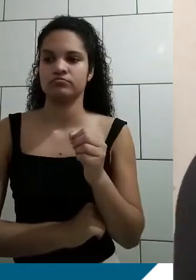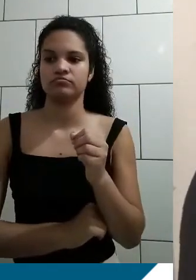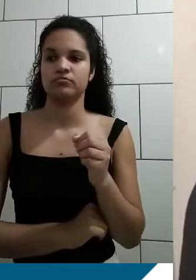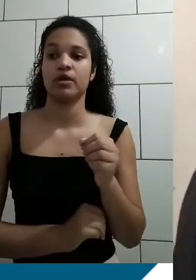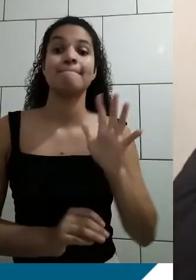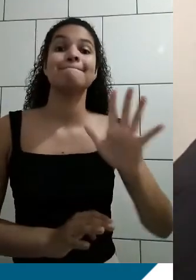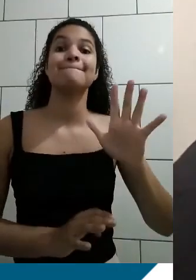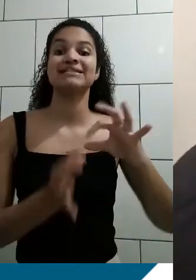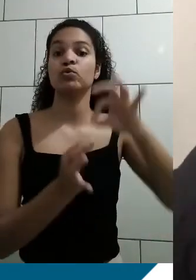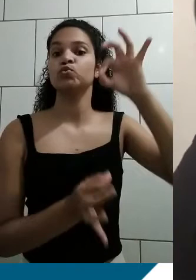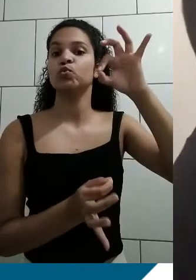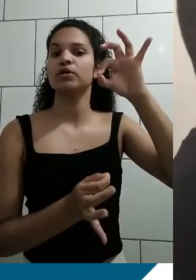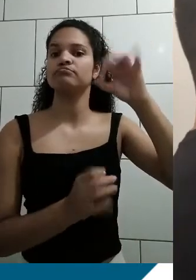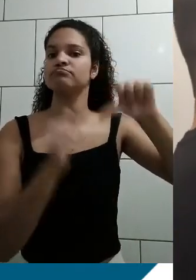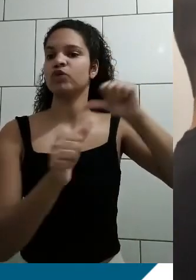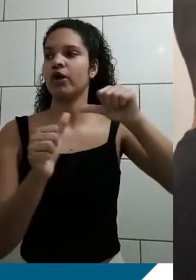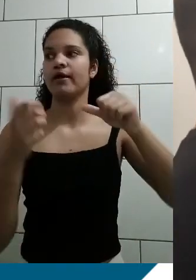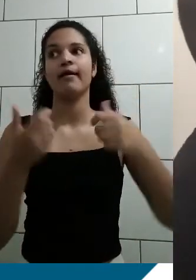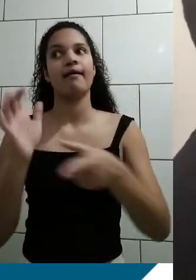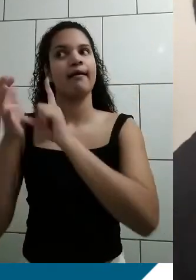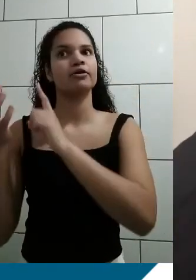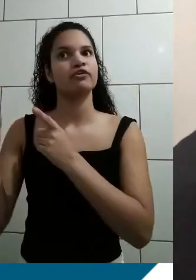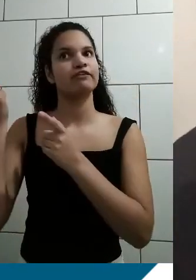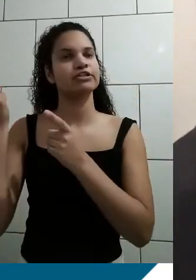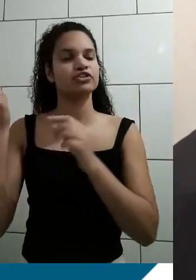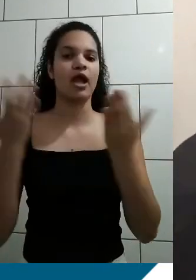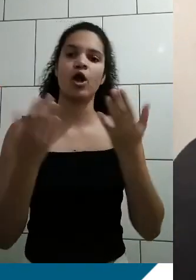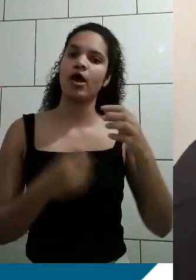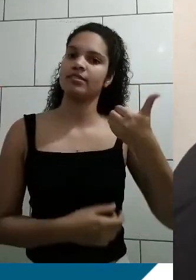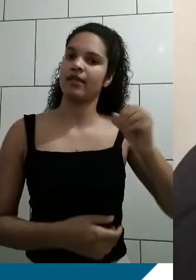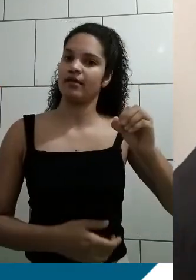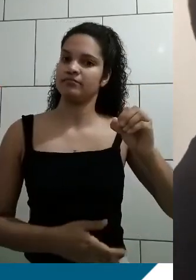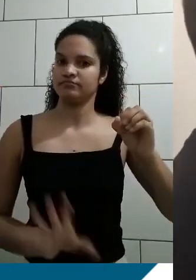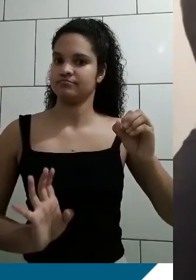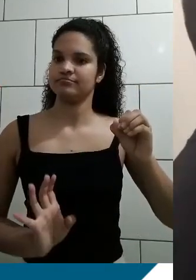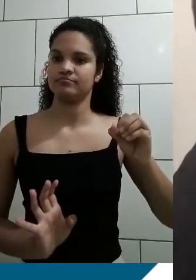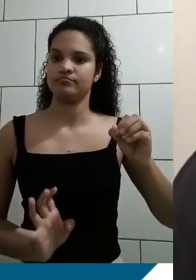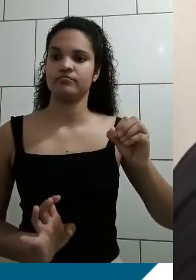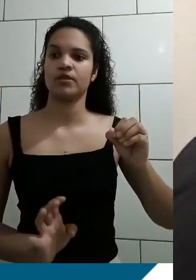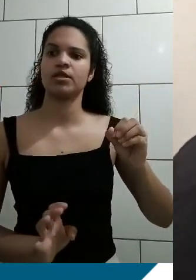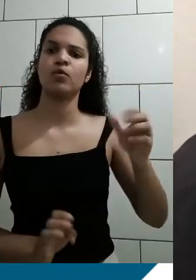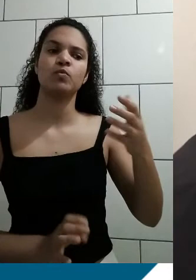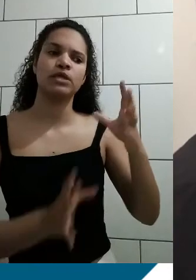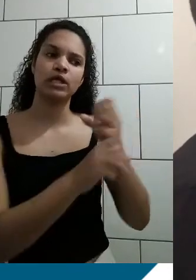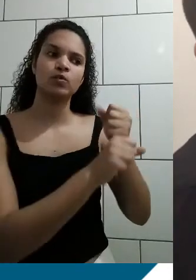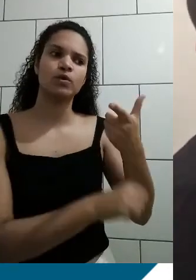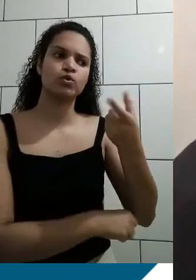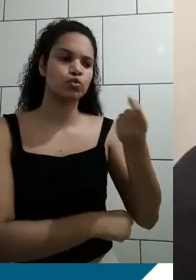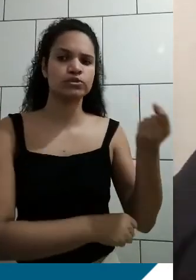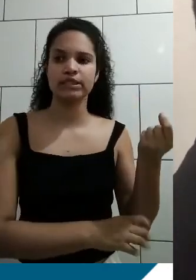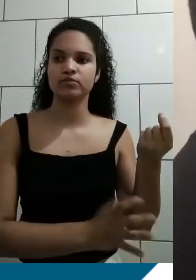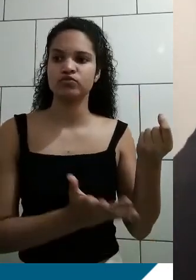10, 200 joules. Como eu tenho que o valor total tem que permanecer constante, né, tem que permanecer igual a